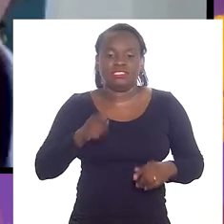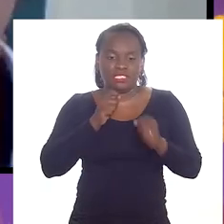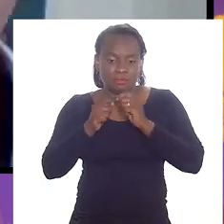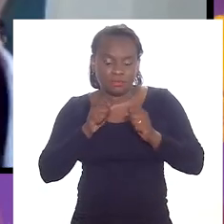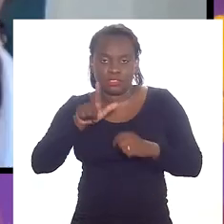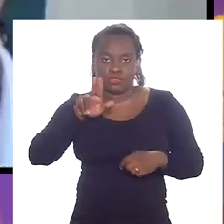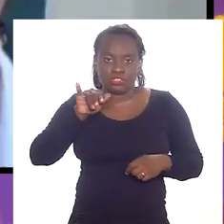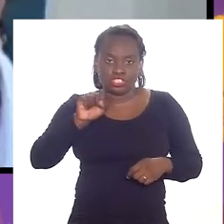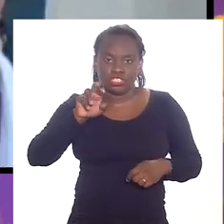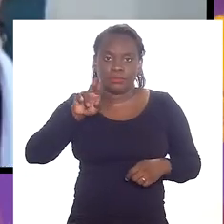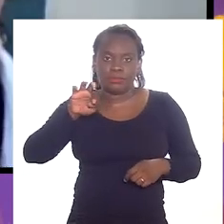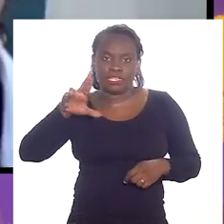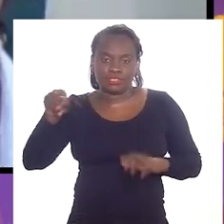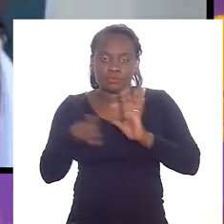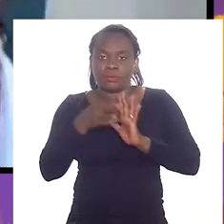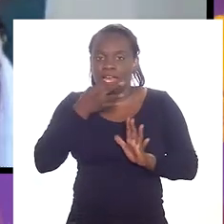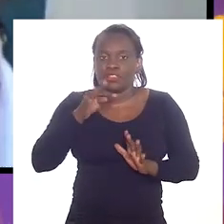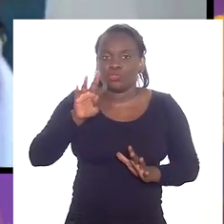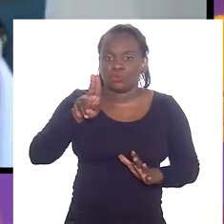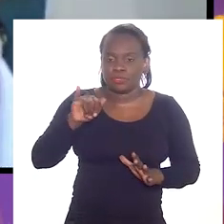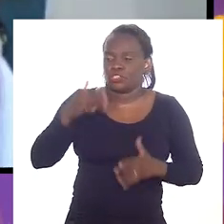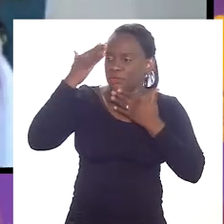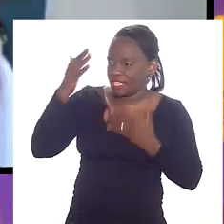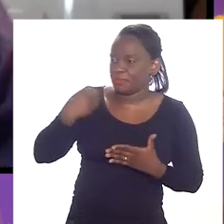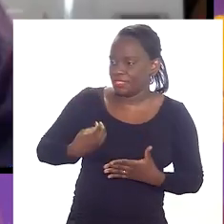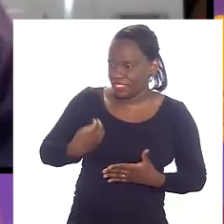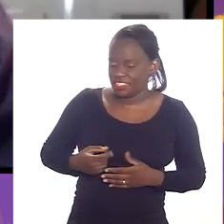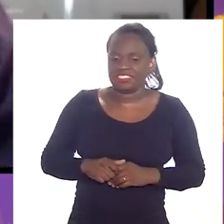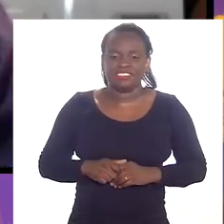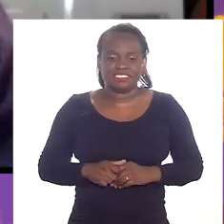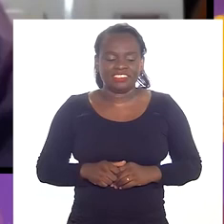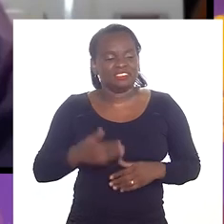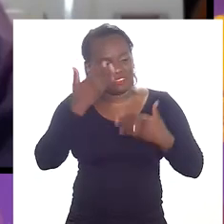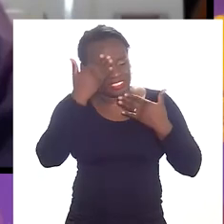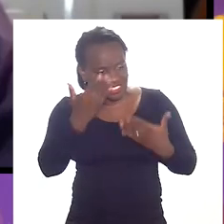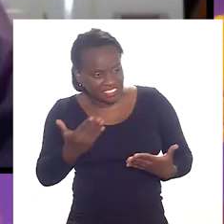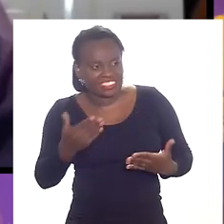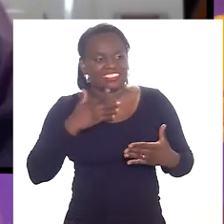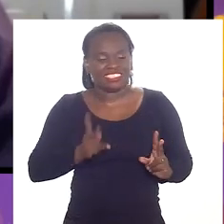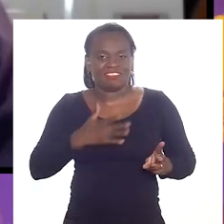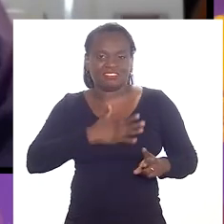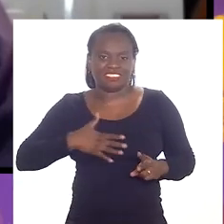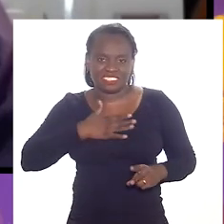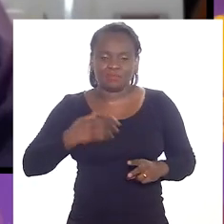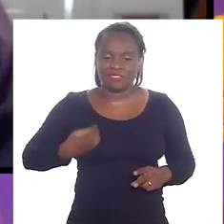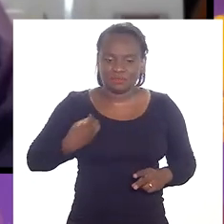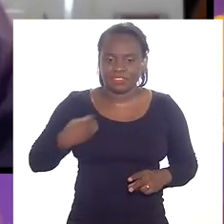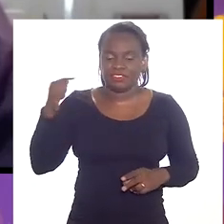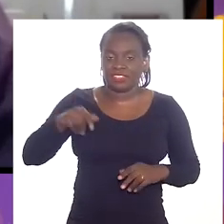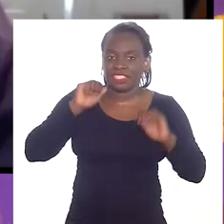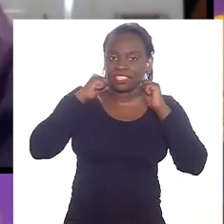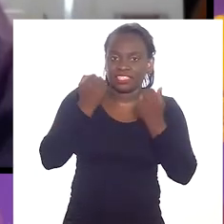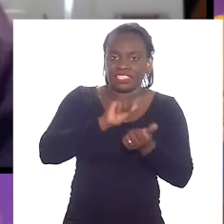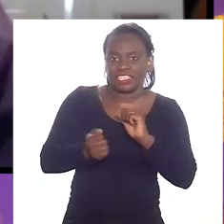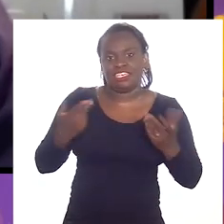da Super Rádio Tupi. Luiz, obrigado pela sua presença. Eu que agradeço, Rui. É sempre um prazer participar do Arena, ainda mais na companhia do grande